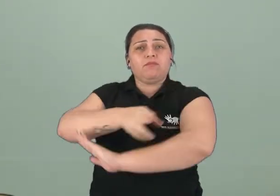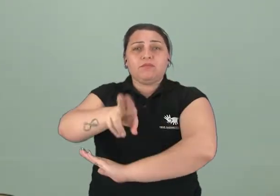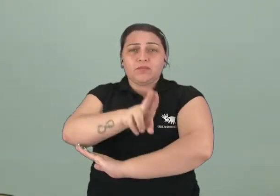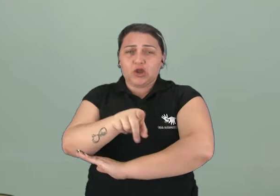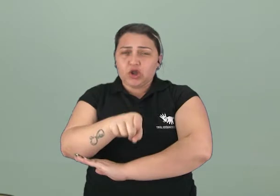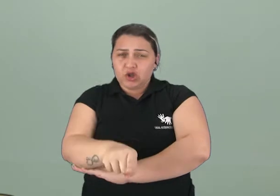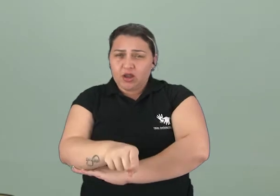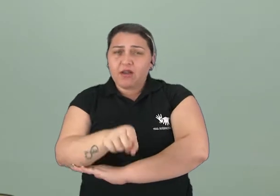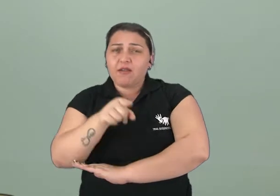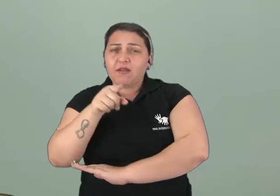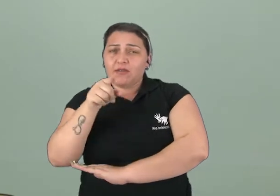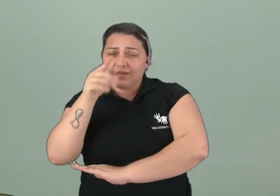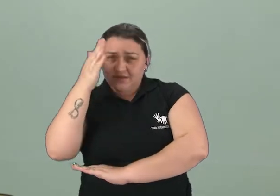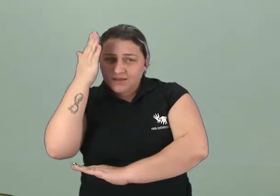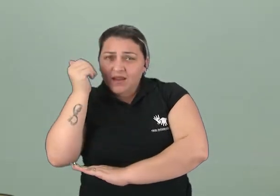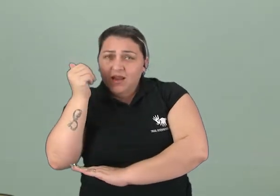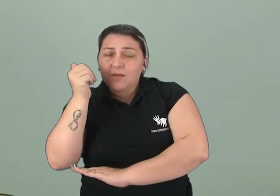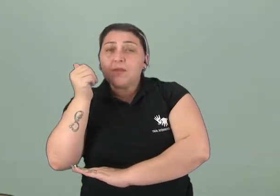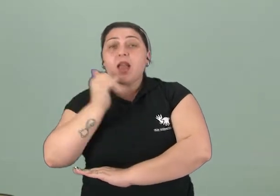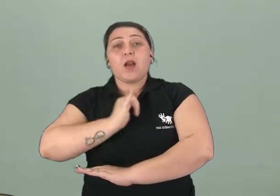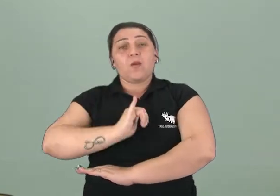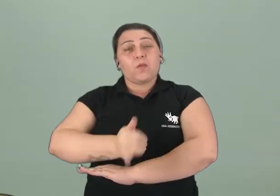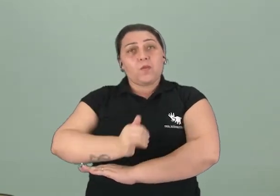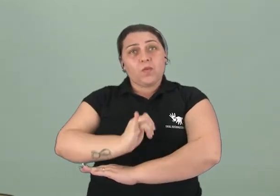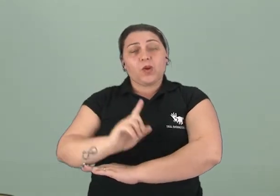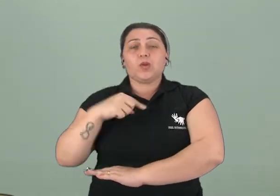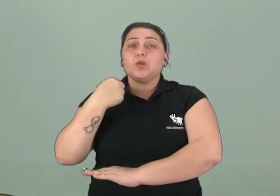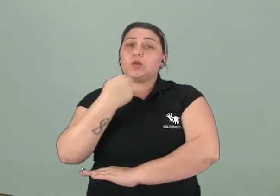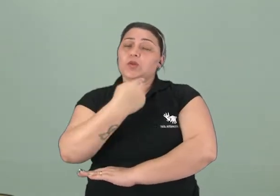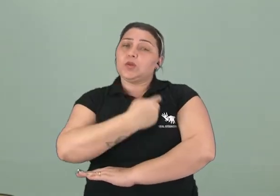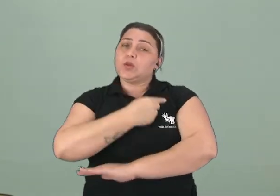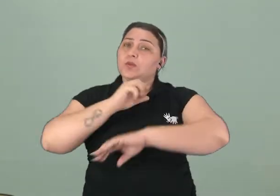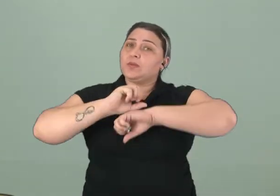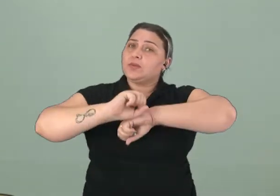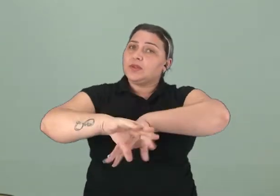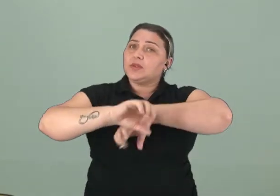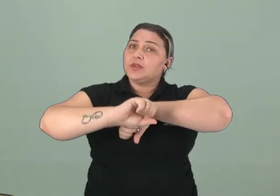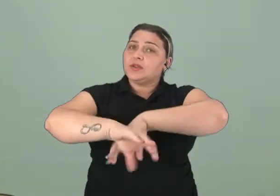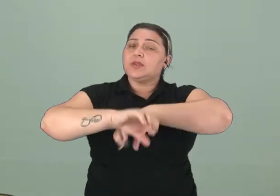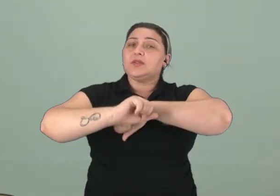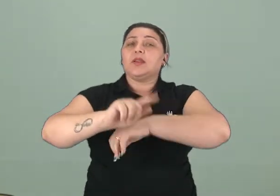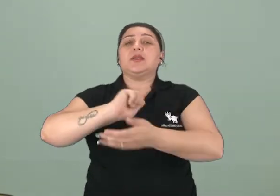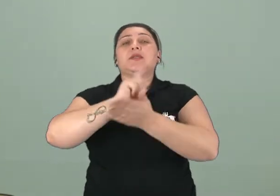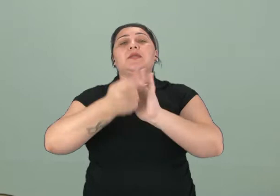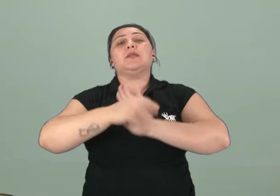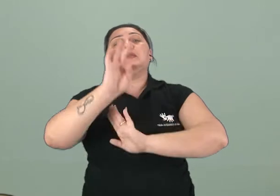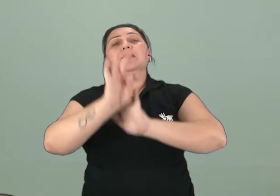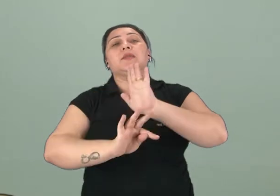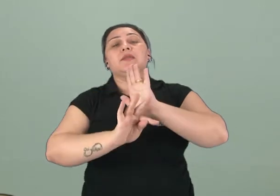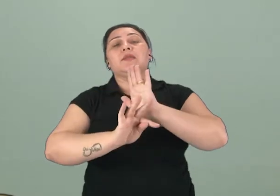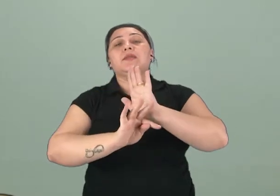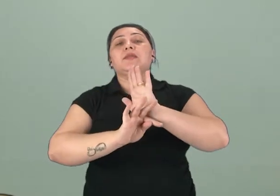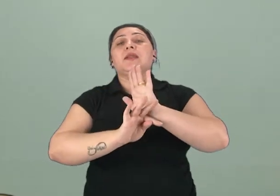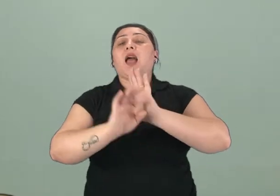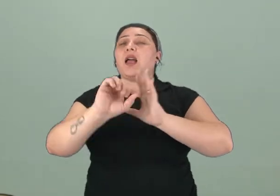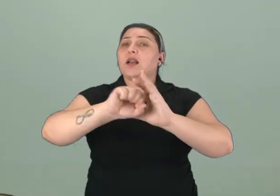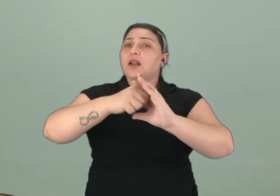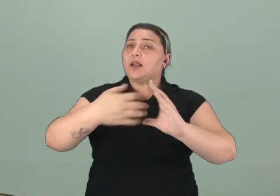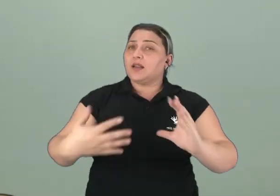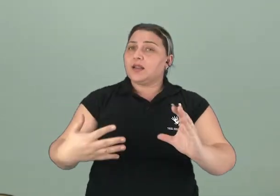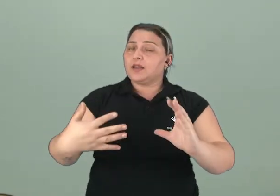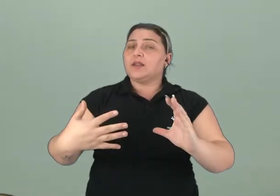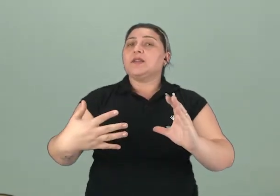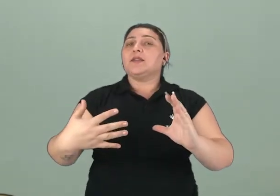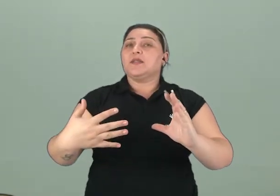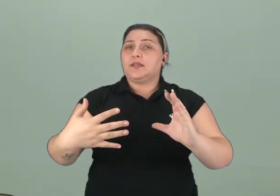falar O Gato de Botas é um conto hoje a gente vai trabalhar né esse gênero textual e a gente vai trabalhar as características